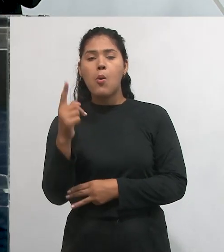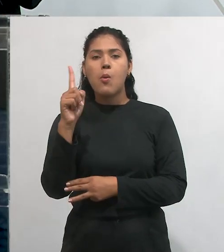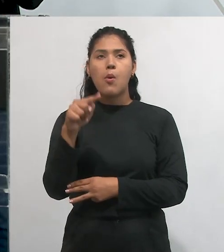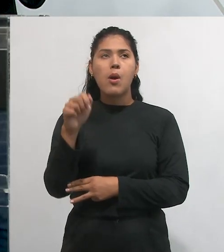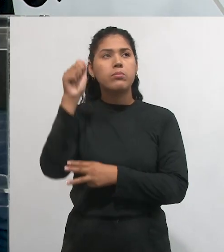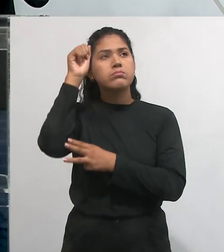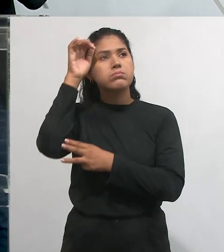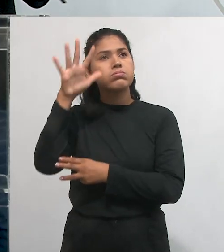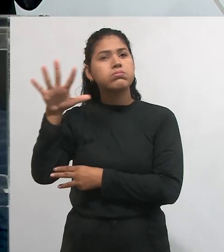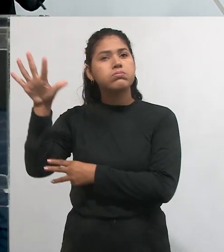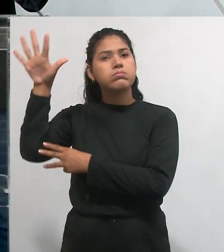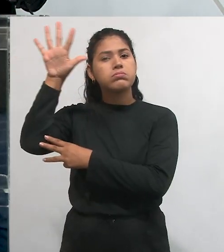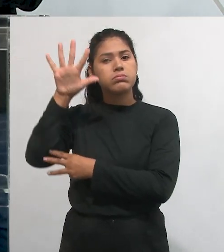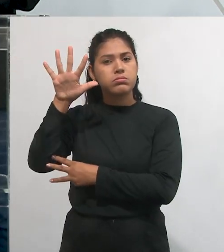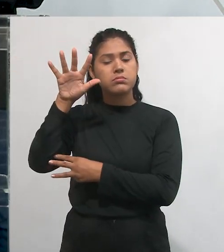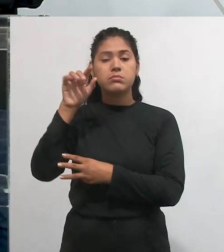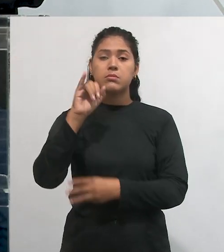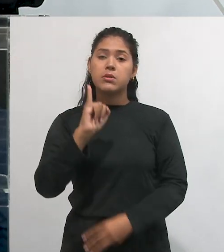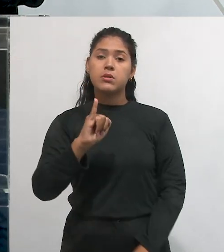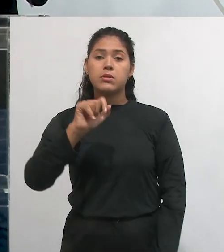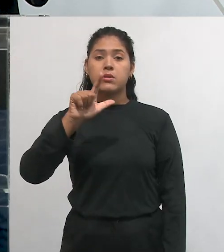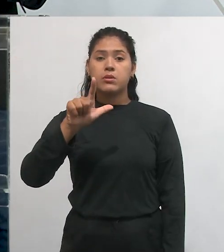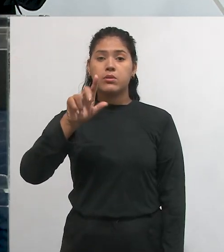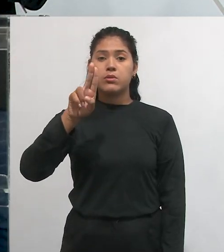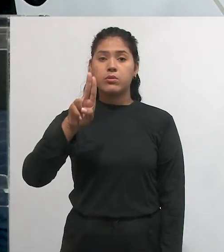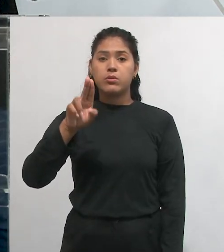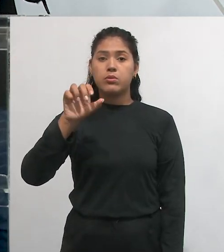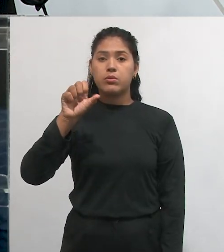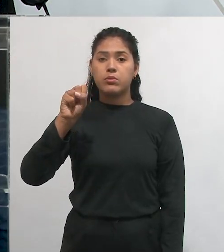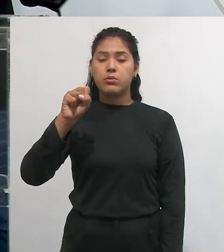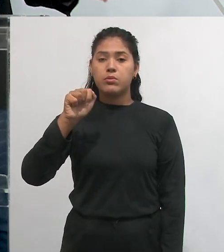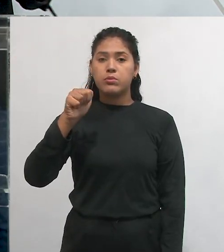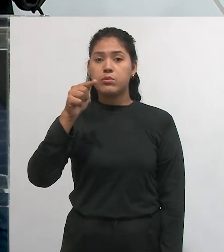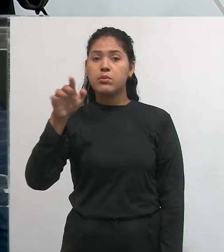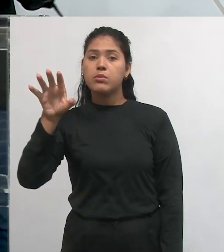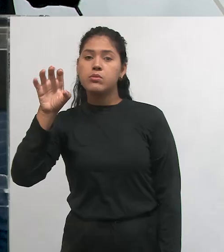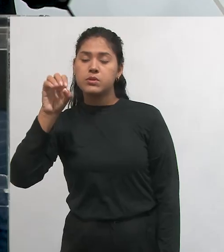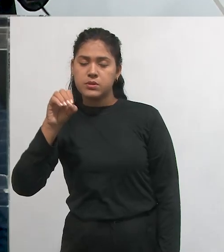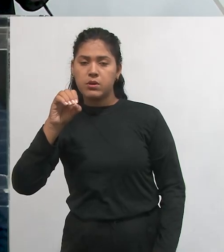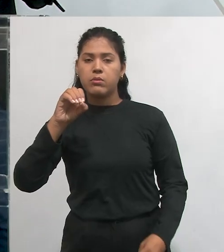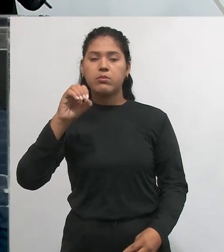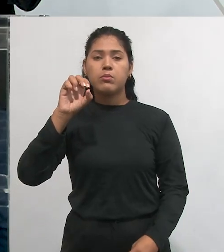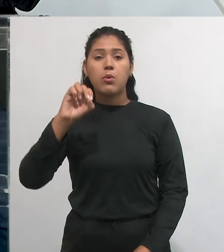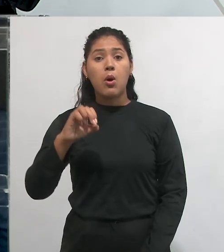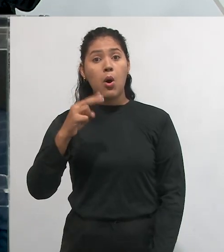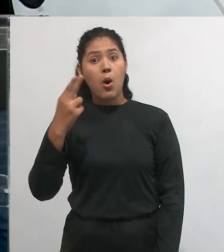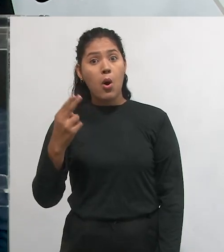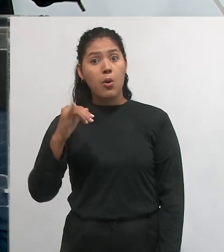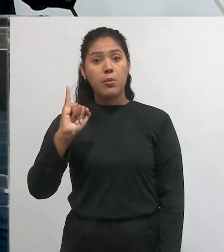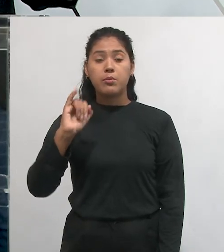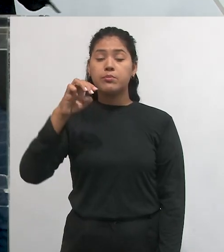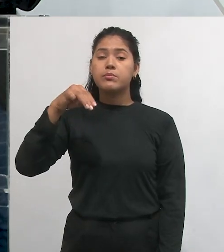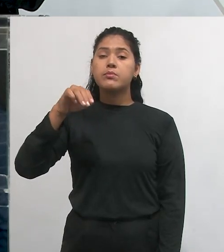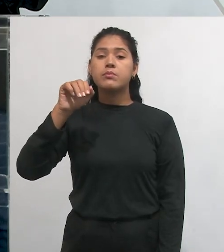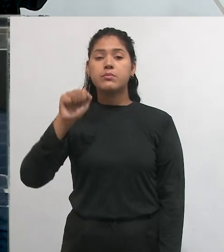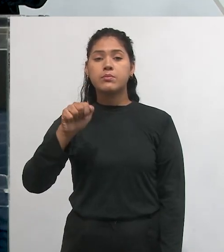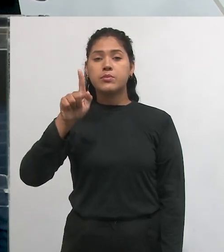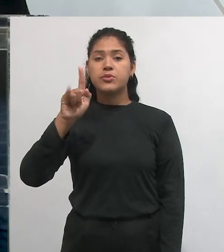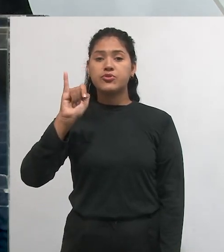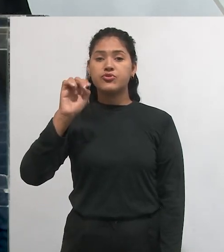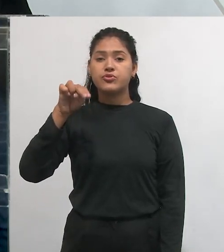uma ilusão, então a qualquer momento a gente pode ser contrariado e perder aquele discurso, porque é uma